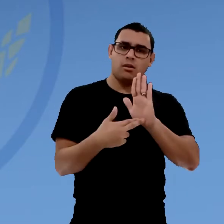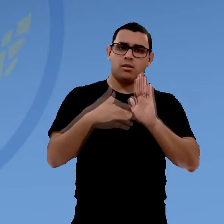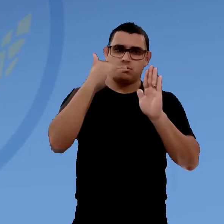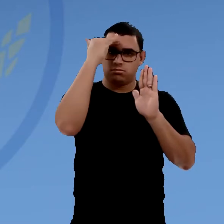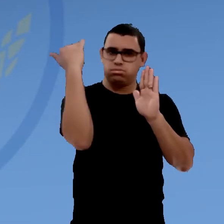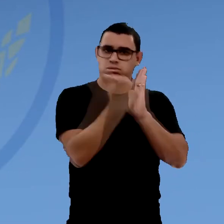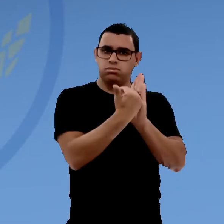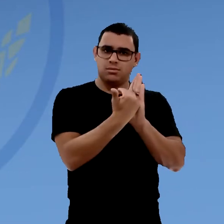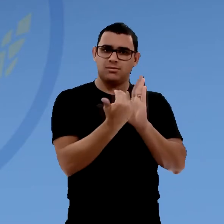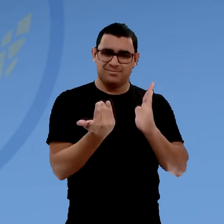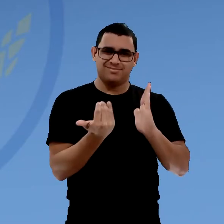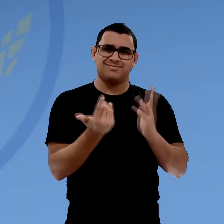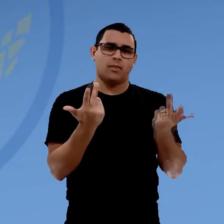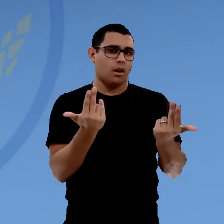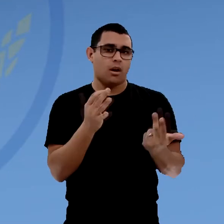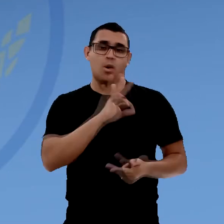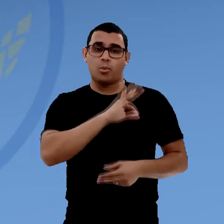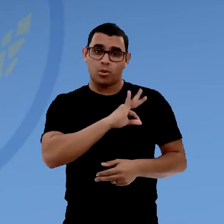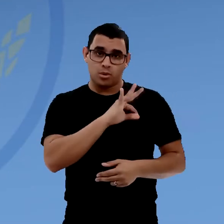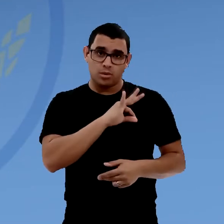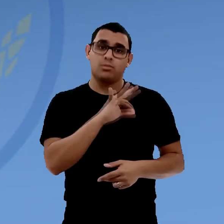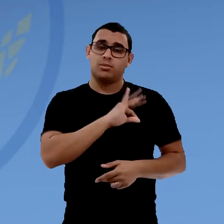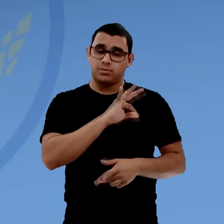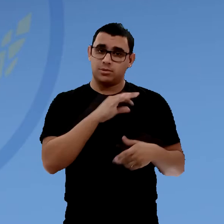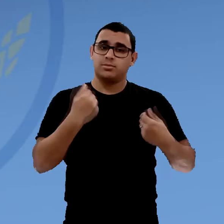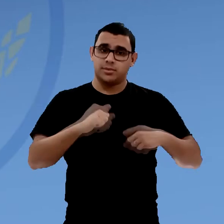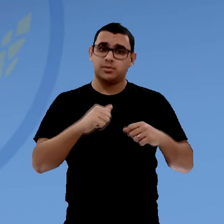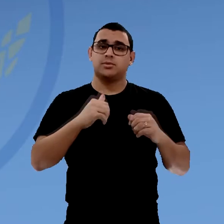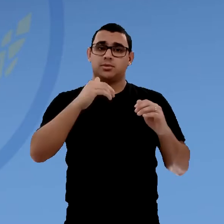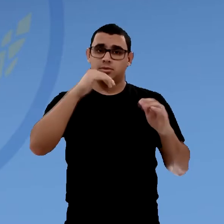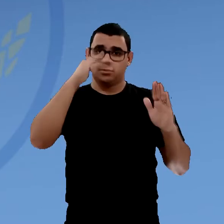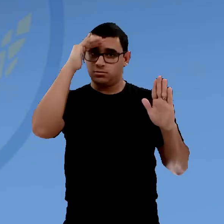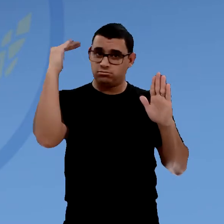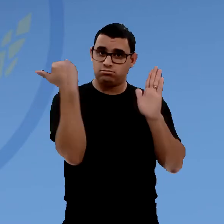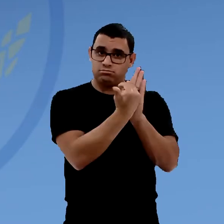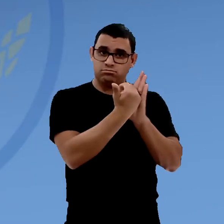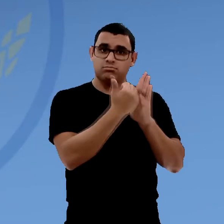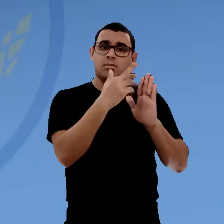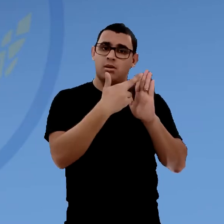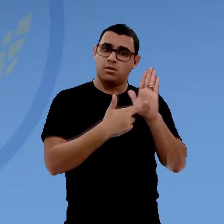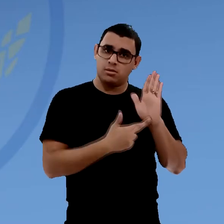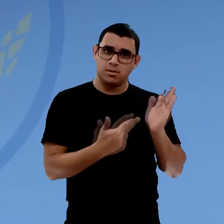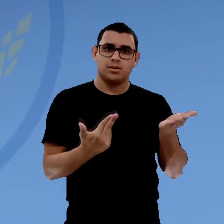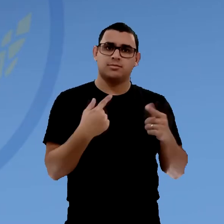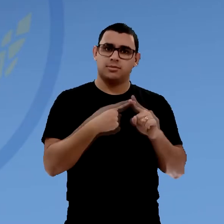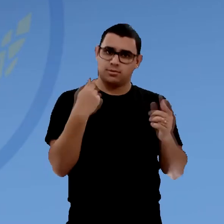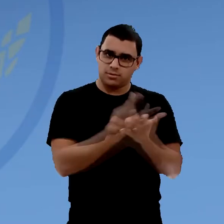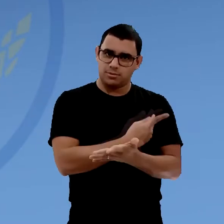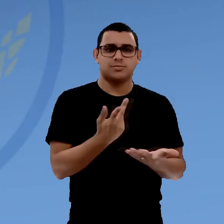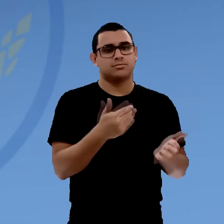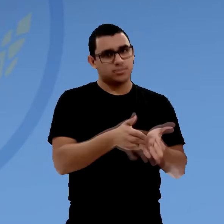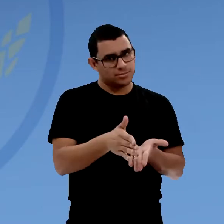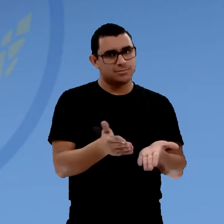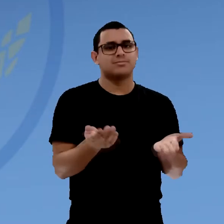determinada regra de conduta que foi determinada justamente pelo status e pelo papel social que ele tem dentro da